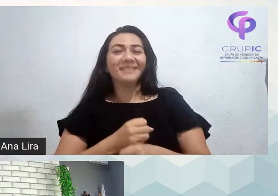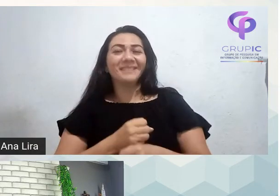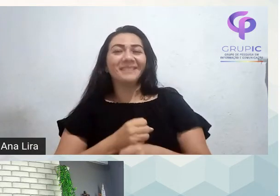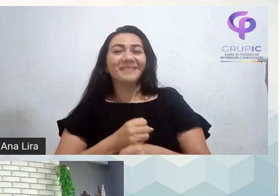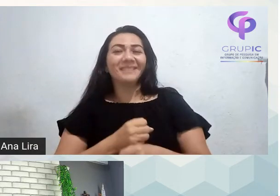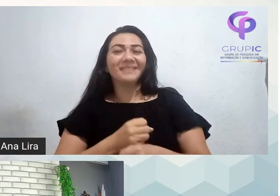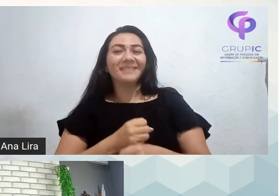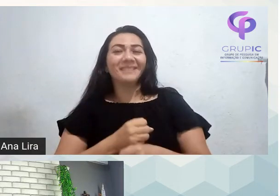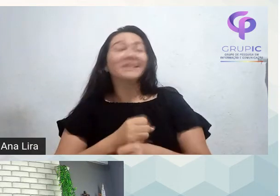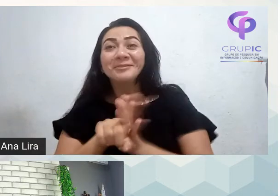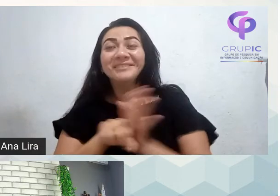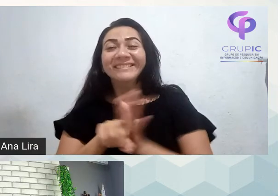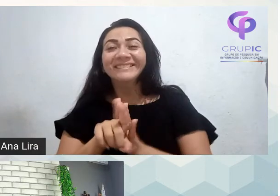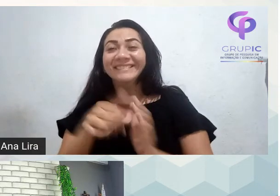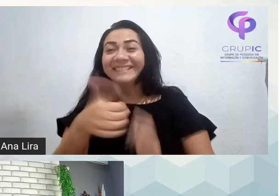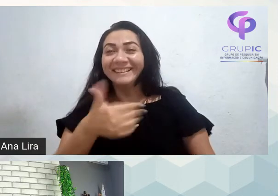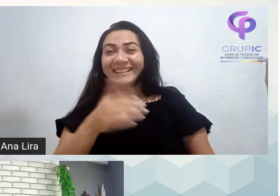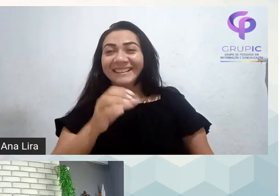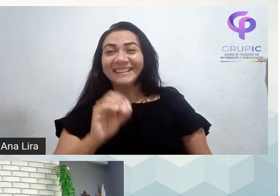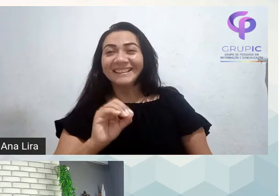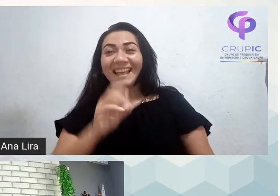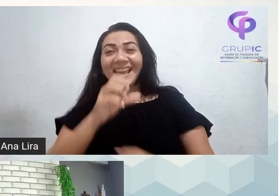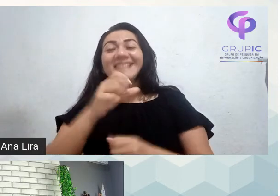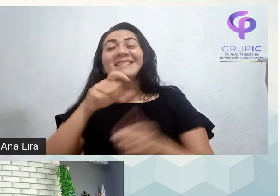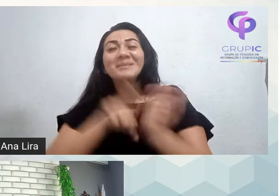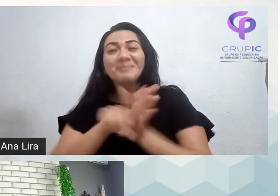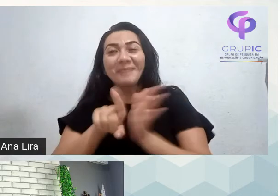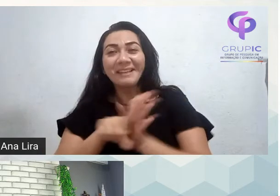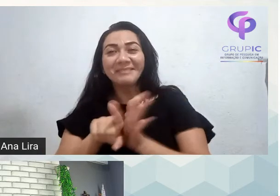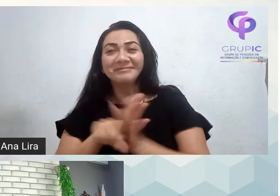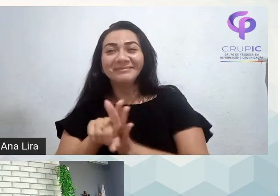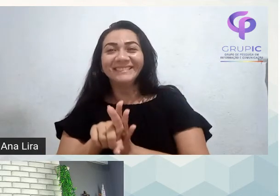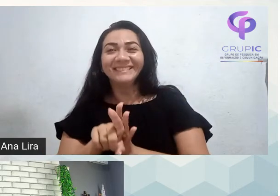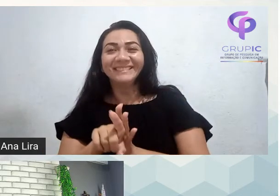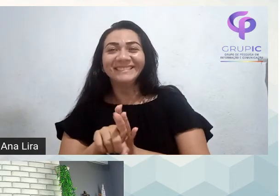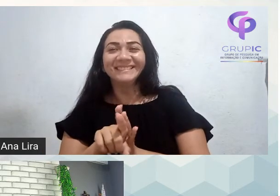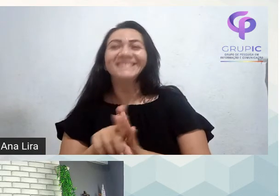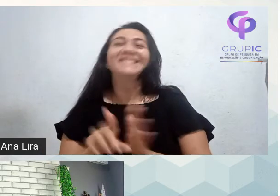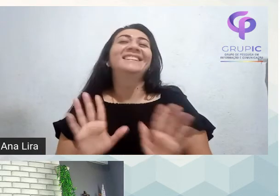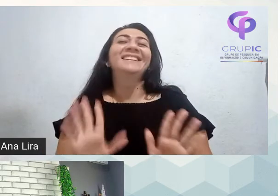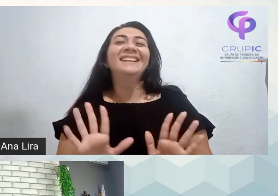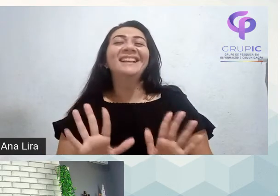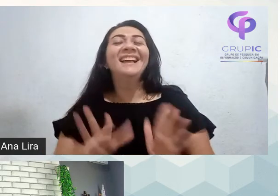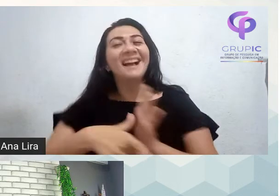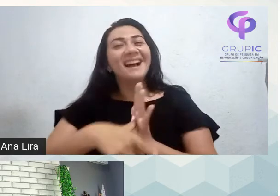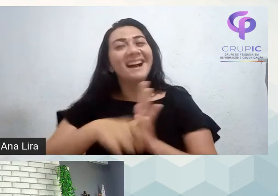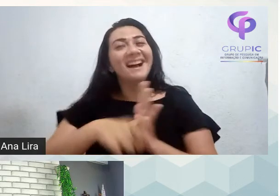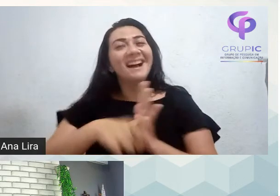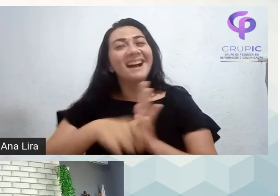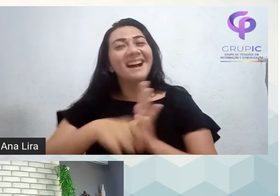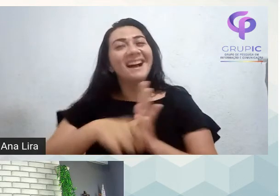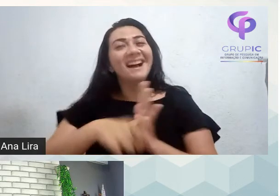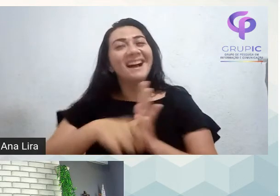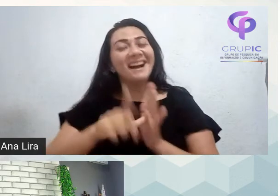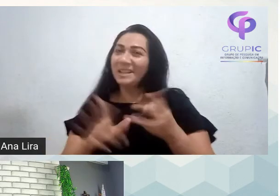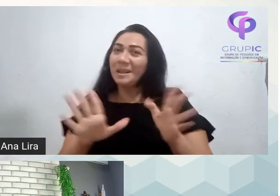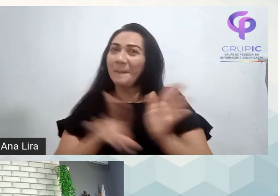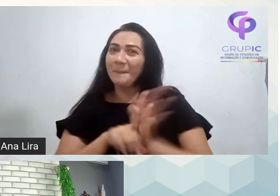minhas considerações, que eu tenho 3, e a minha fica por último, ok? Deixa eu colocar